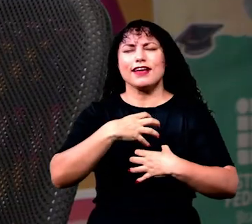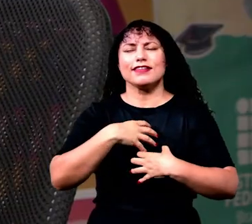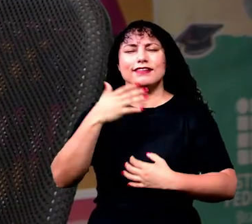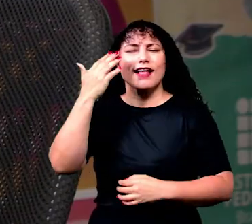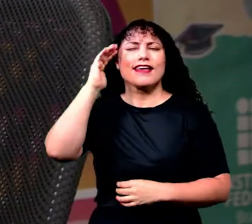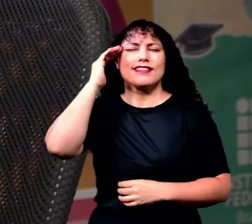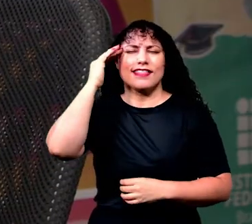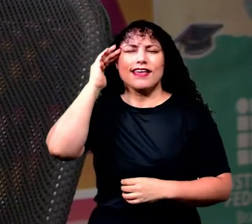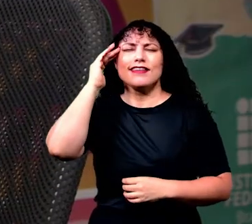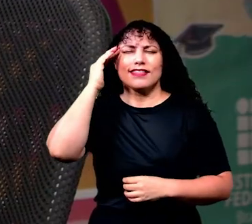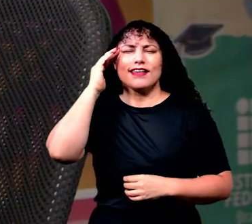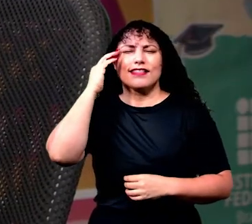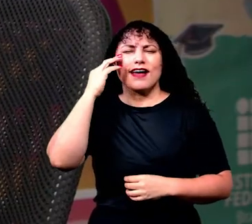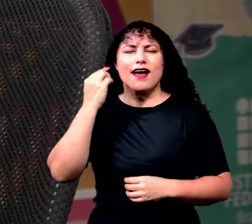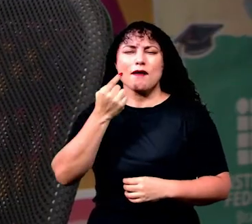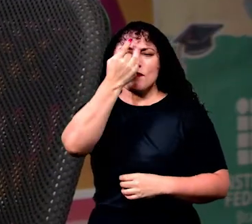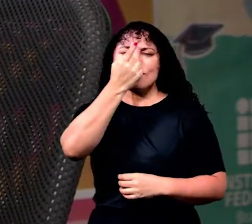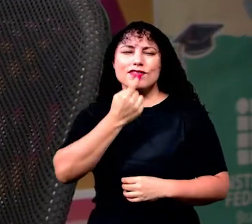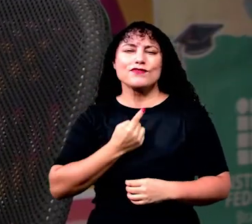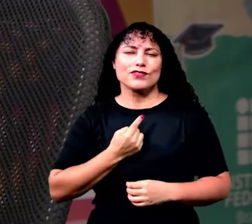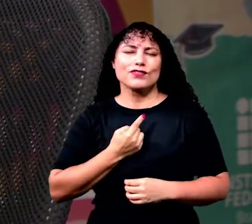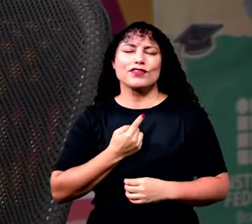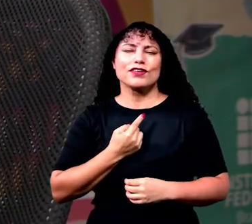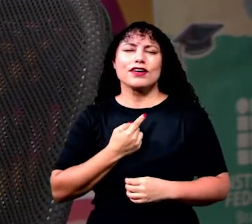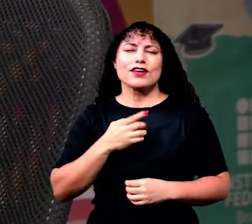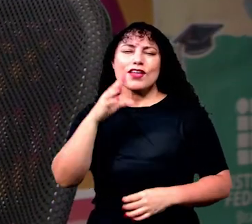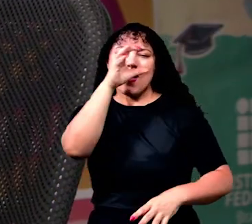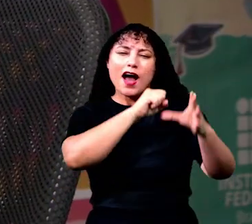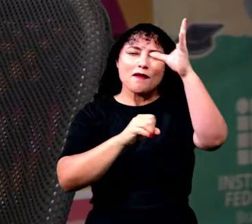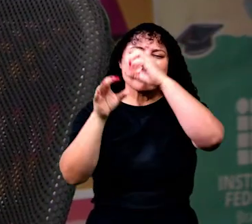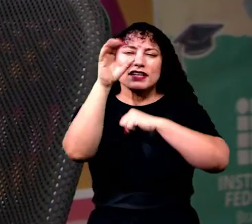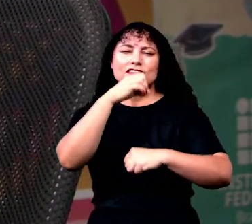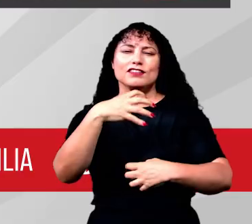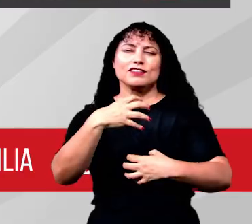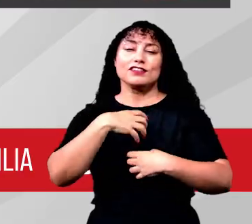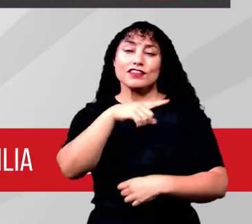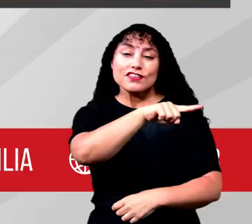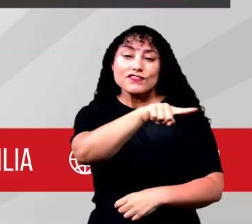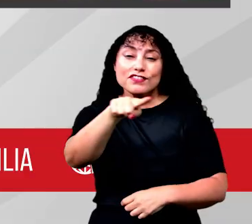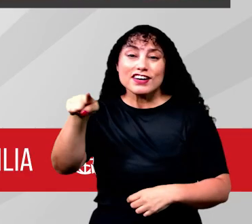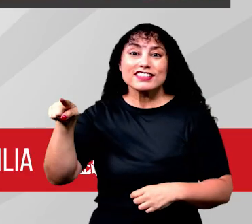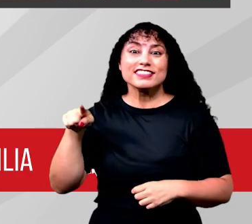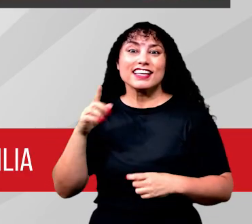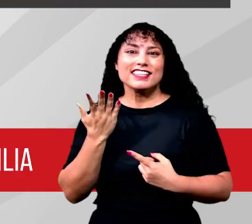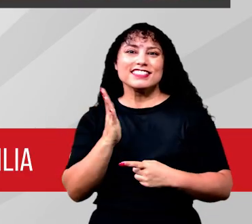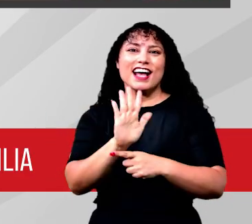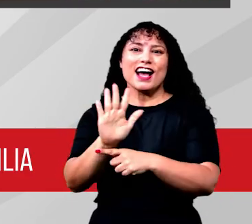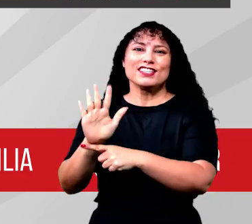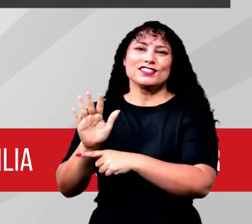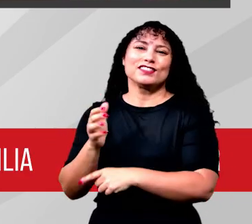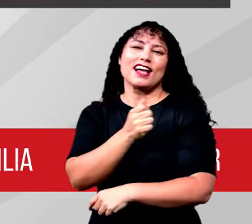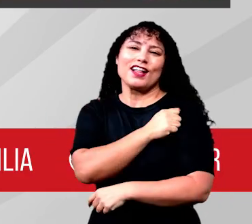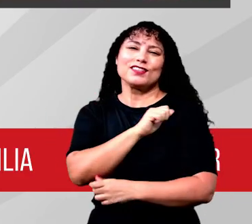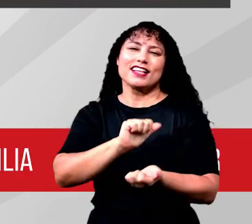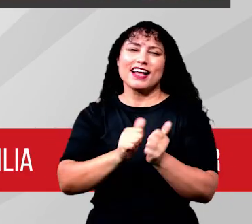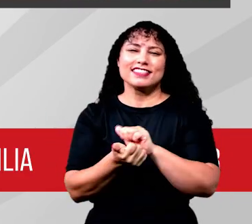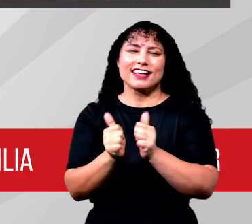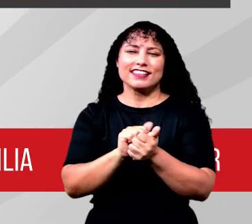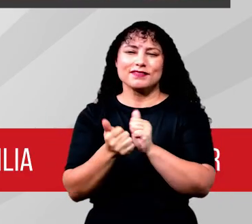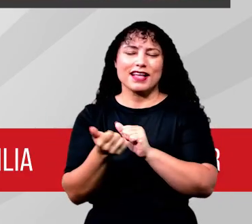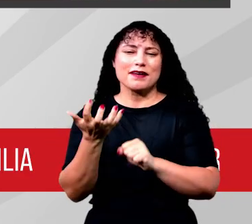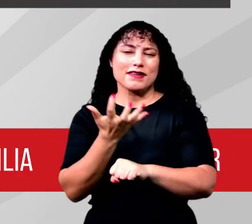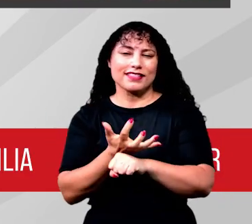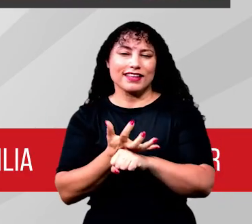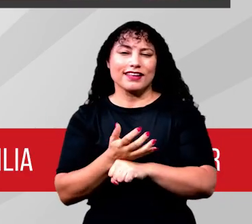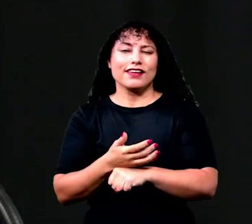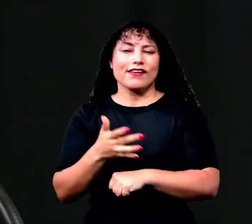entendeu a minha personalidade, a forma como eu aprendia e a forma como vocês ajudam os estudantes a se adaptarem à matéria. E eu